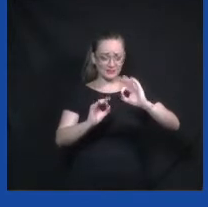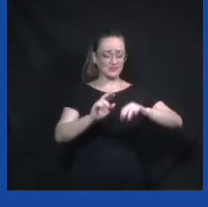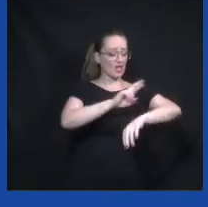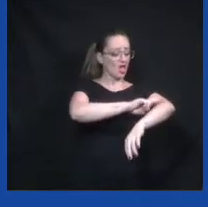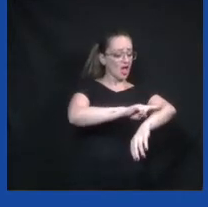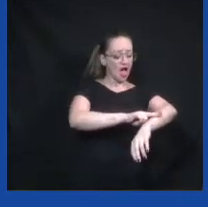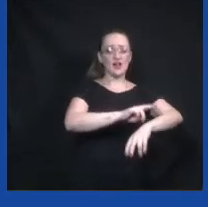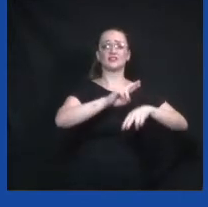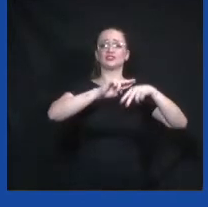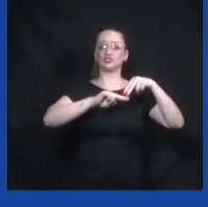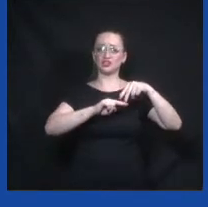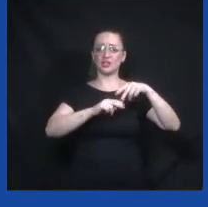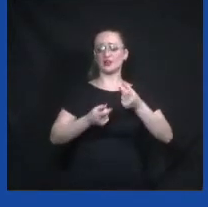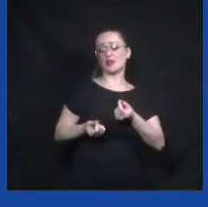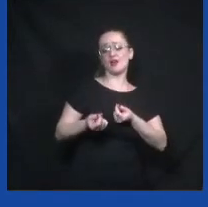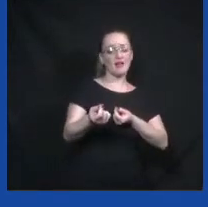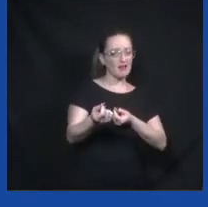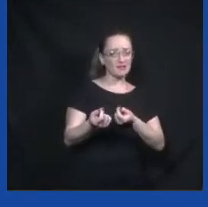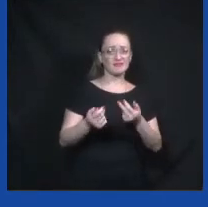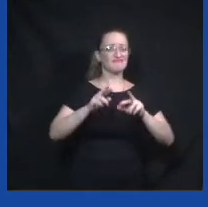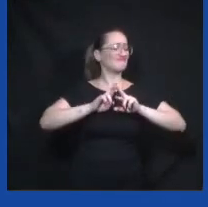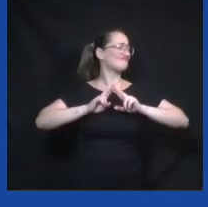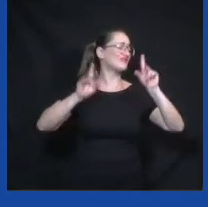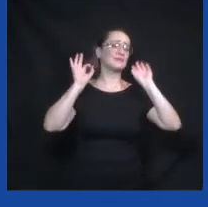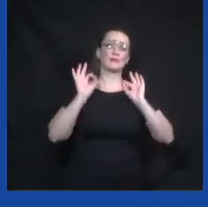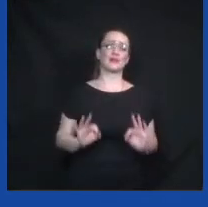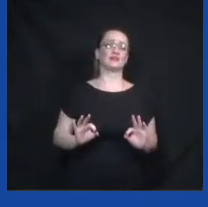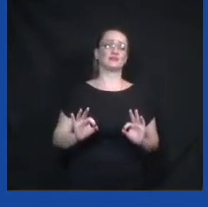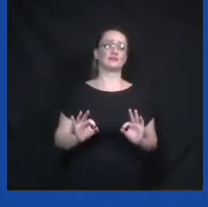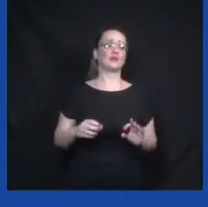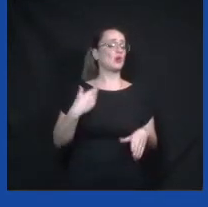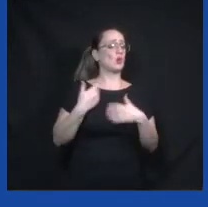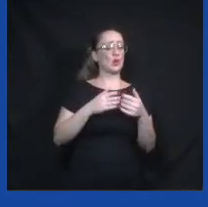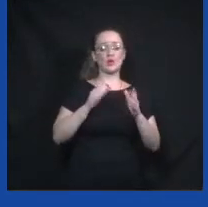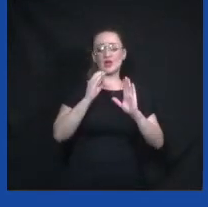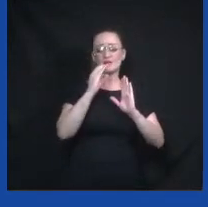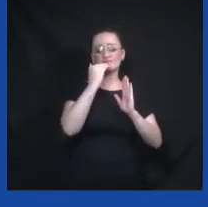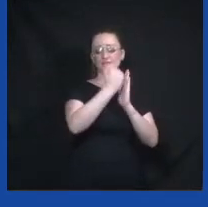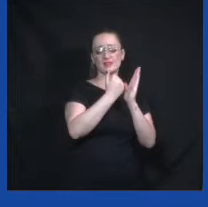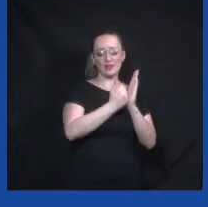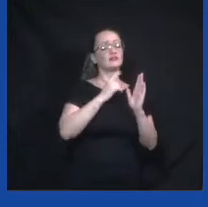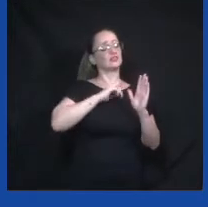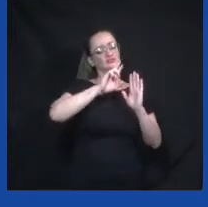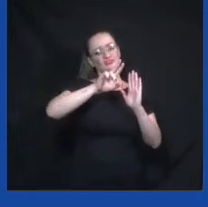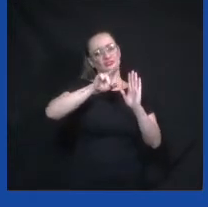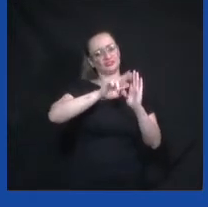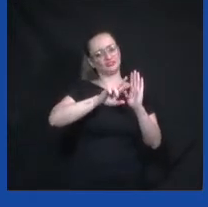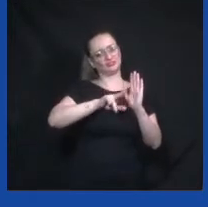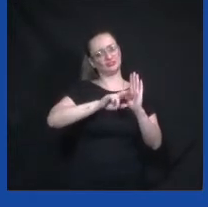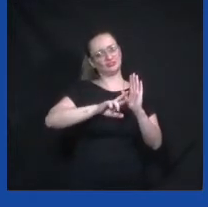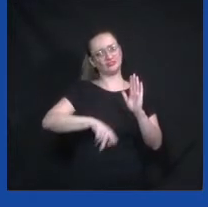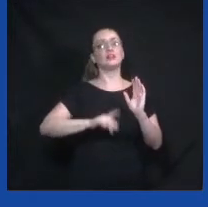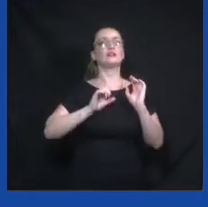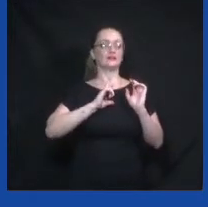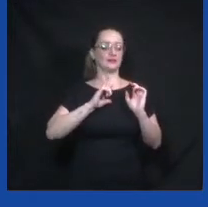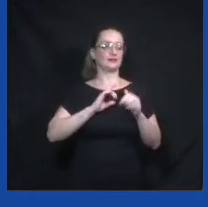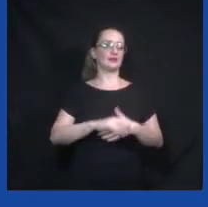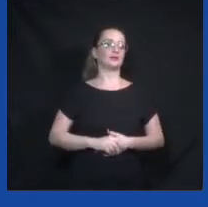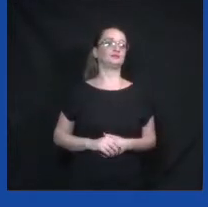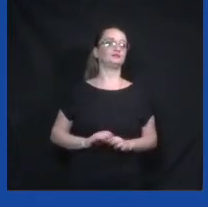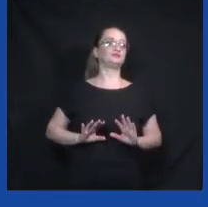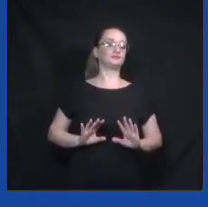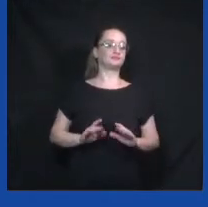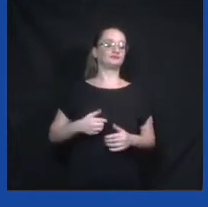gênero, condição socioeconômica, enfim, nomeia aí o critério, você vai ter diferenças de condição de partida que são brutais.